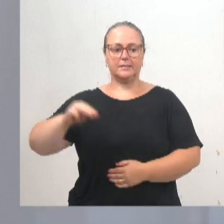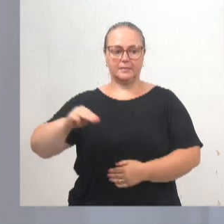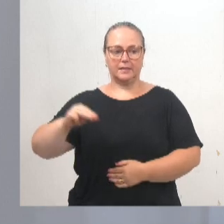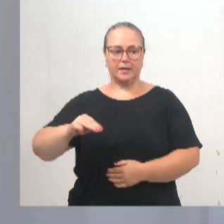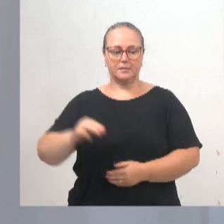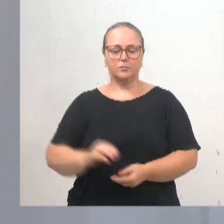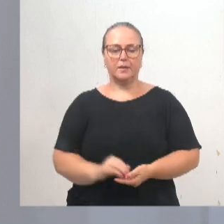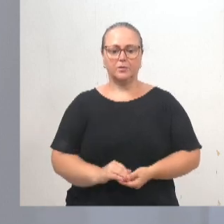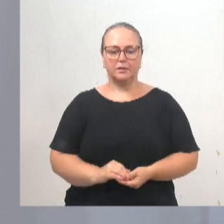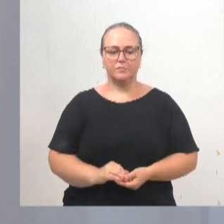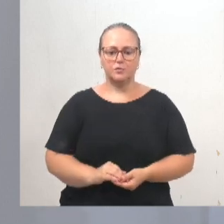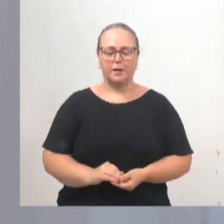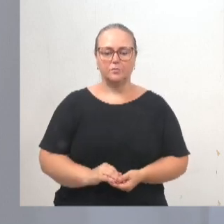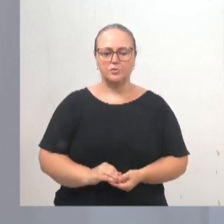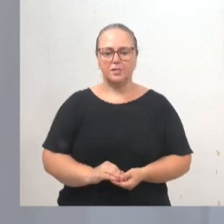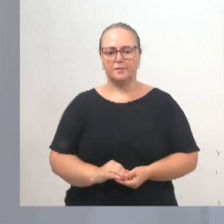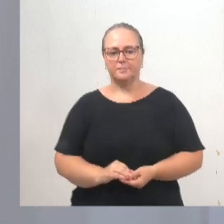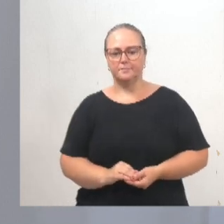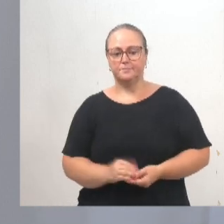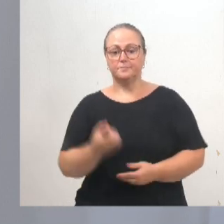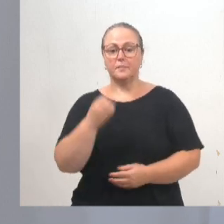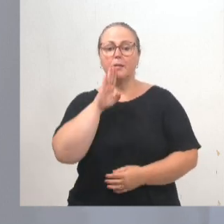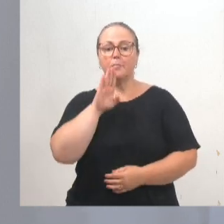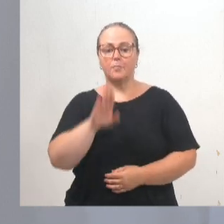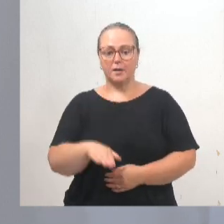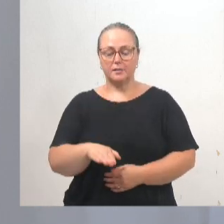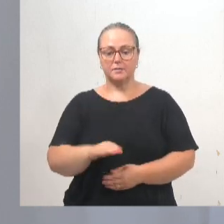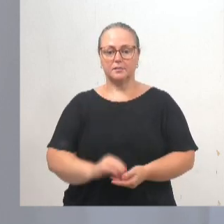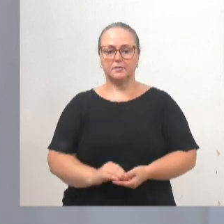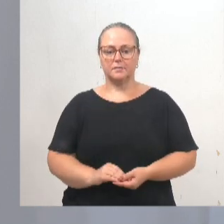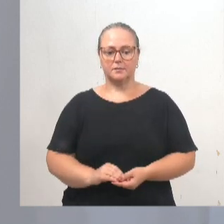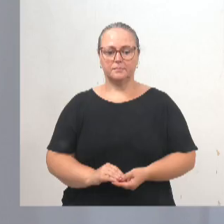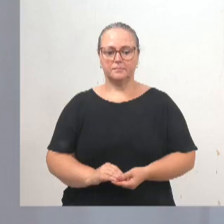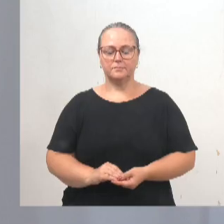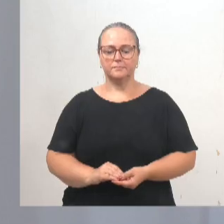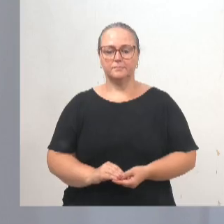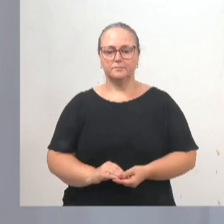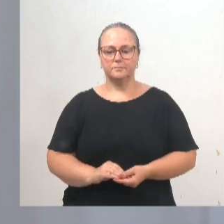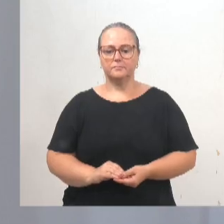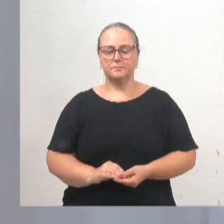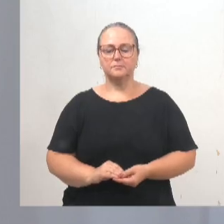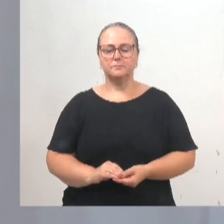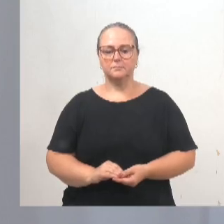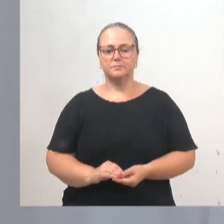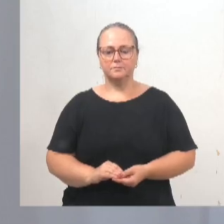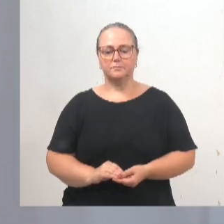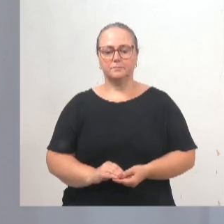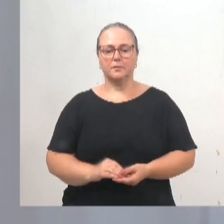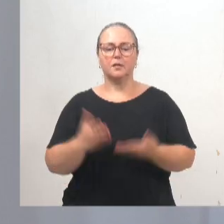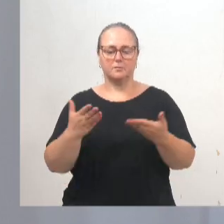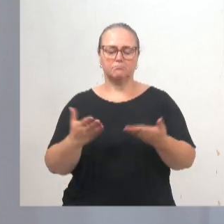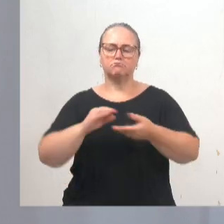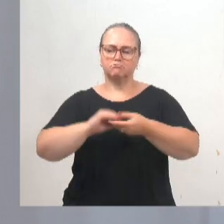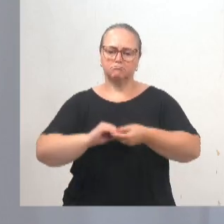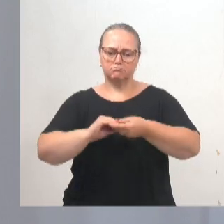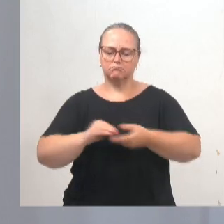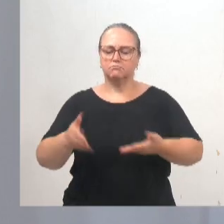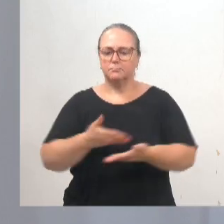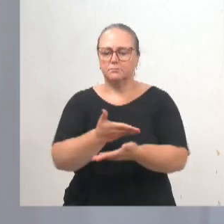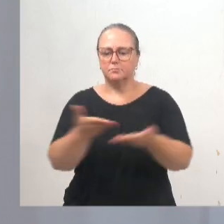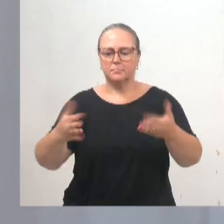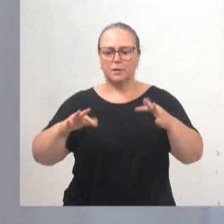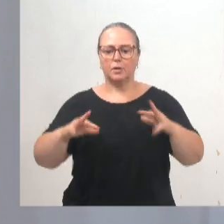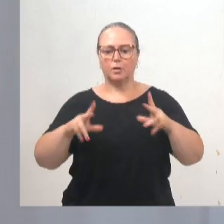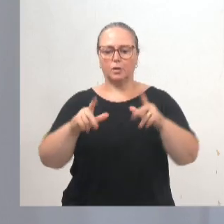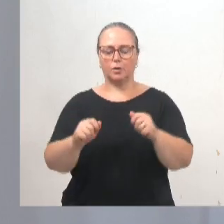Senhoras e senhores, muito boa tarde. Quero inicialmente cumprimentar o vereador Ito, presidente dessa casa, em seu nome, cumprimentar todos os nobres vereadores,